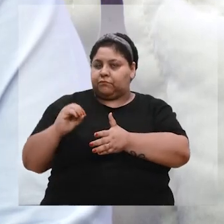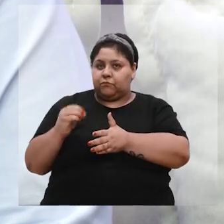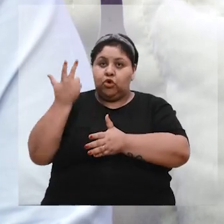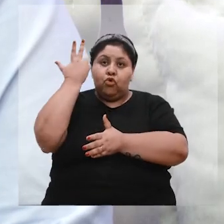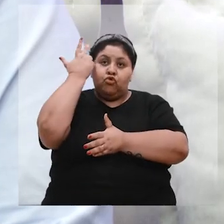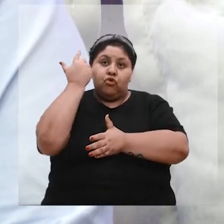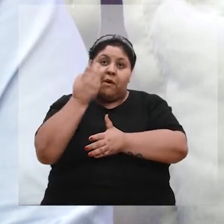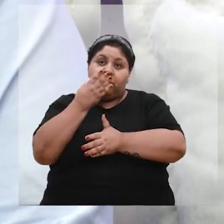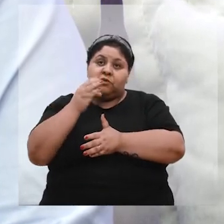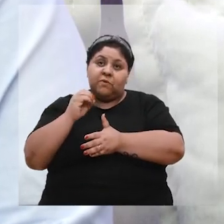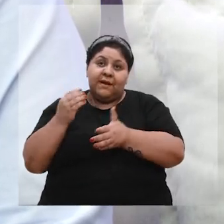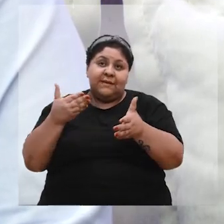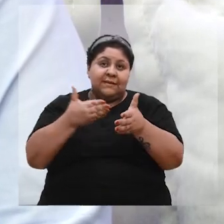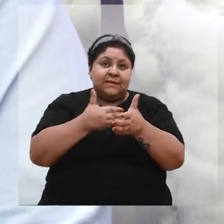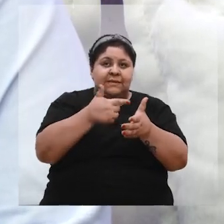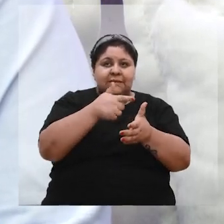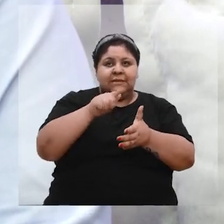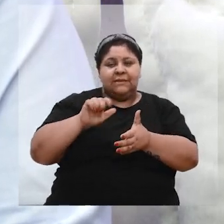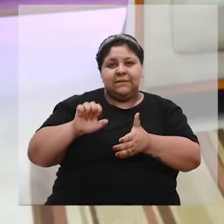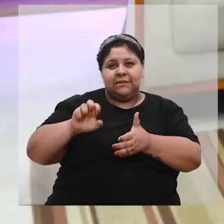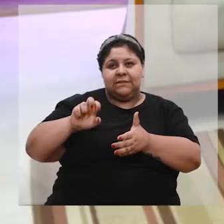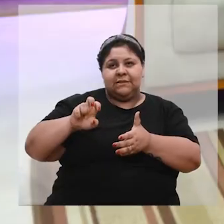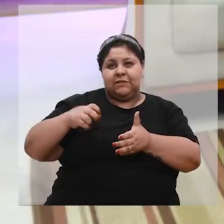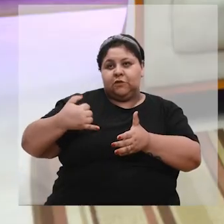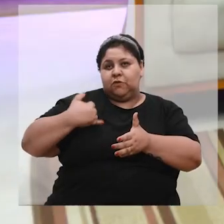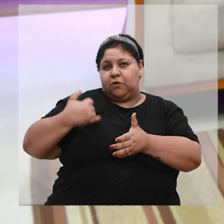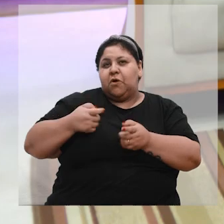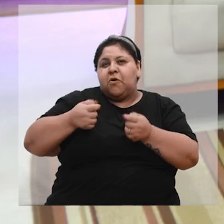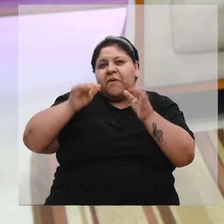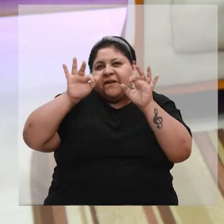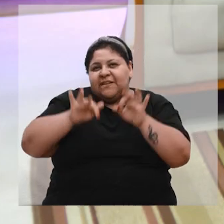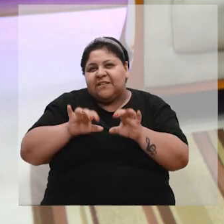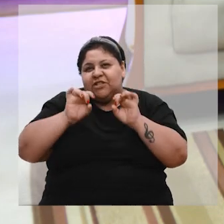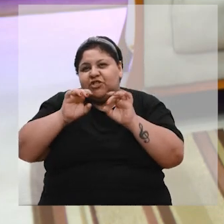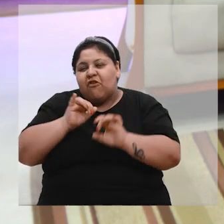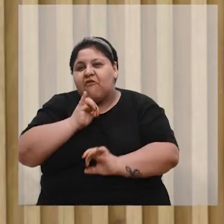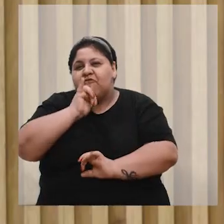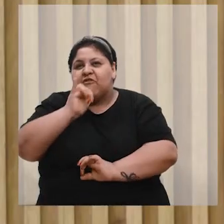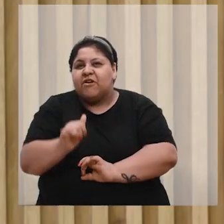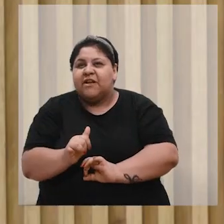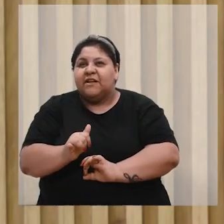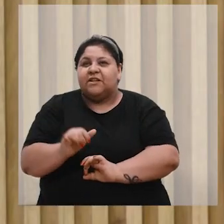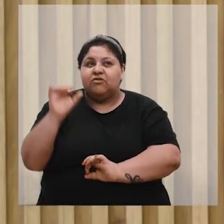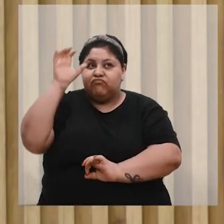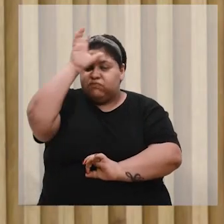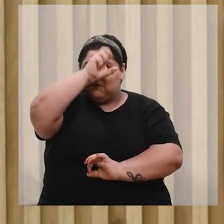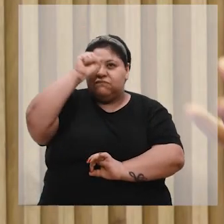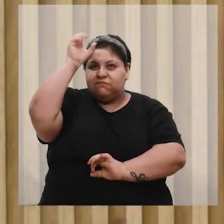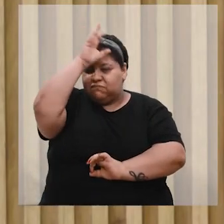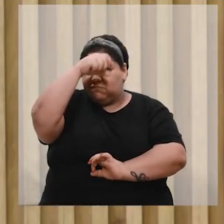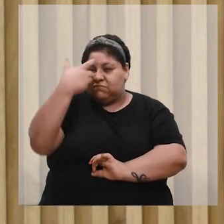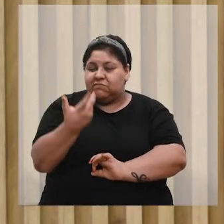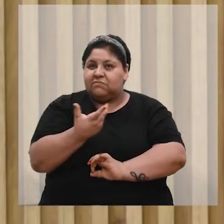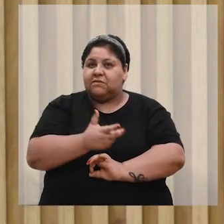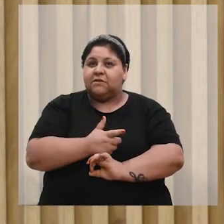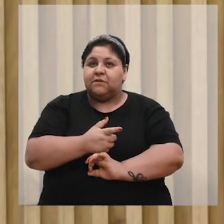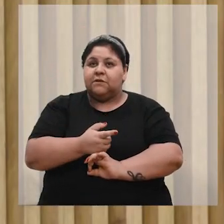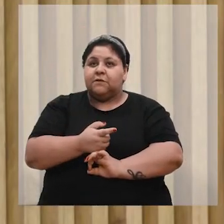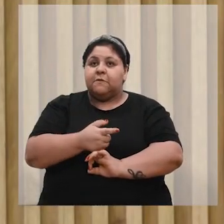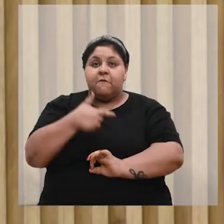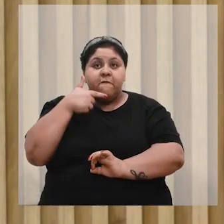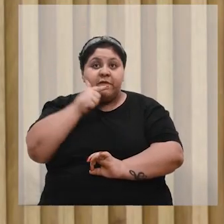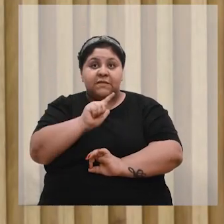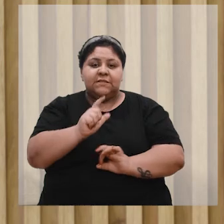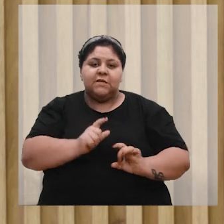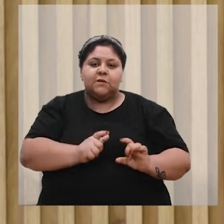dos 40 aos 75, tá? Milena, nós estamos quase encerrando, só queria que tu compartilhasse um pouquinho dos seus aprendizados, né,